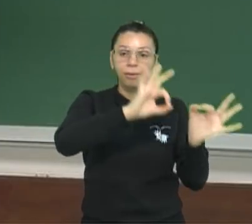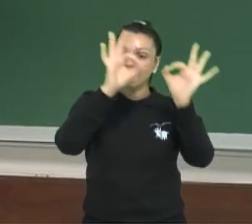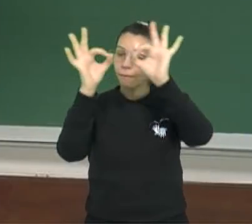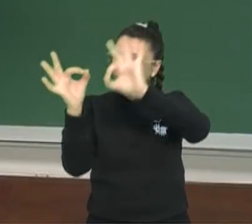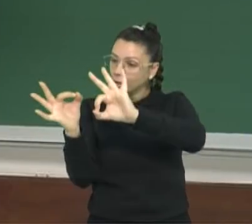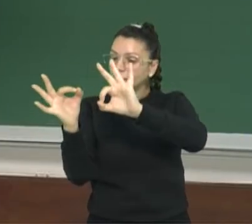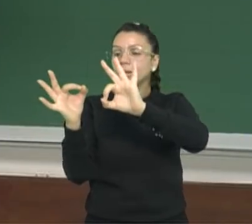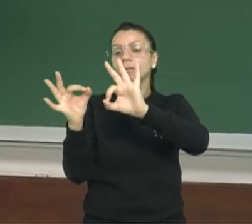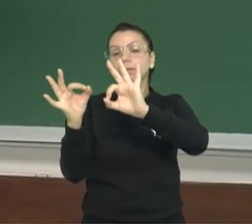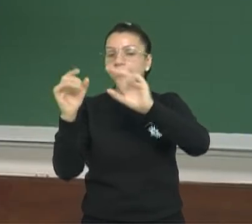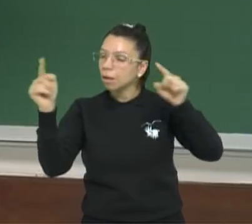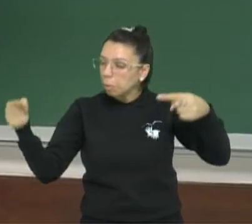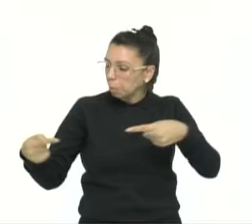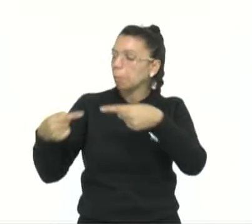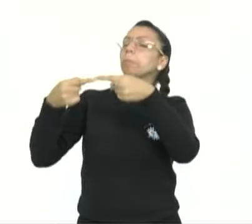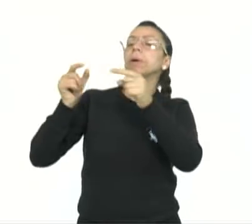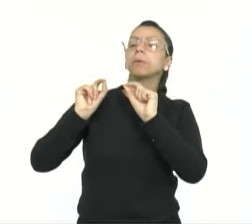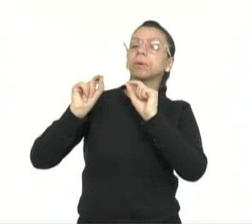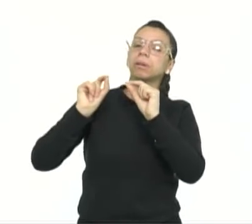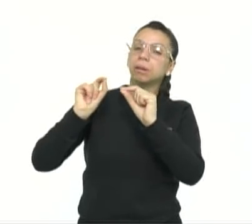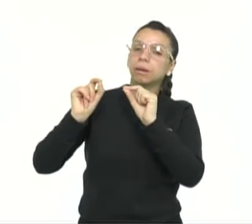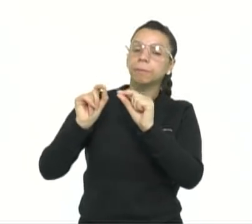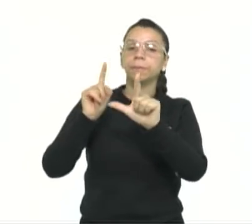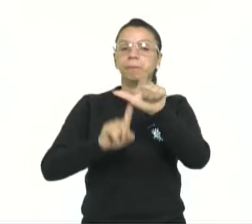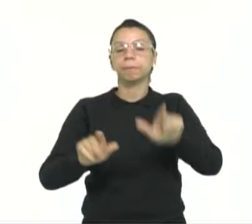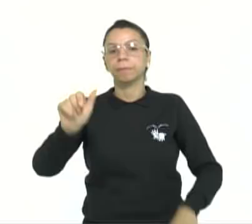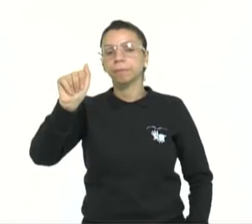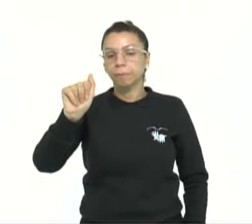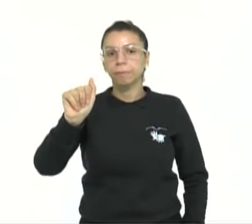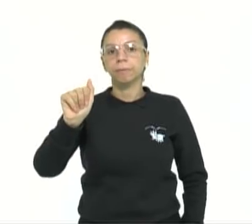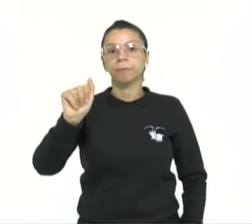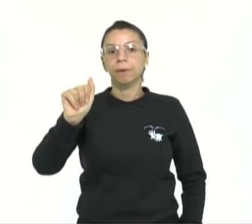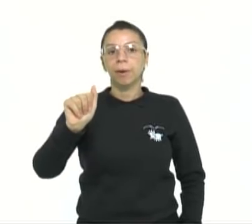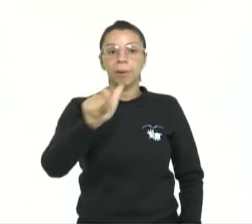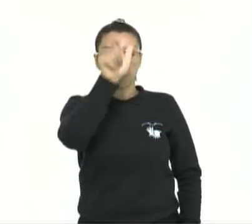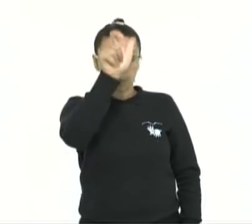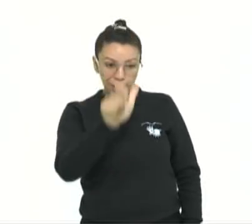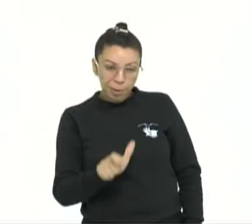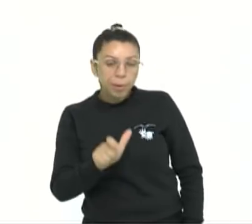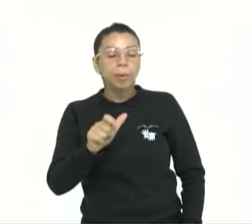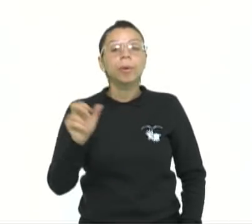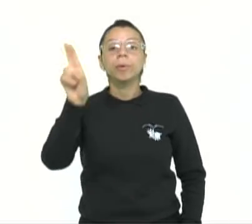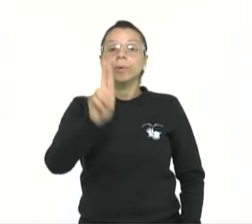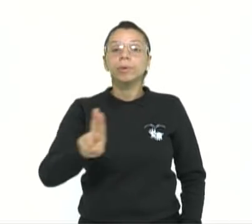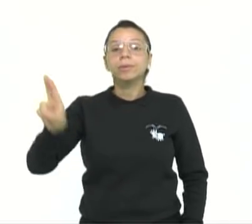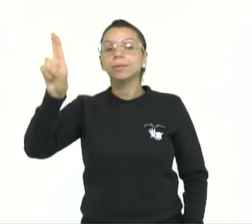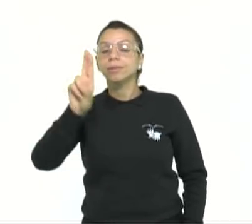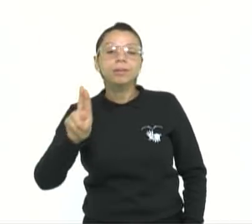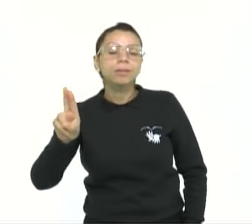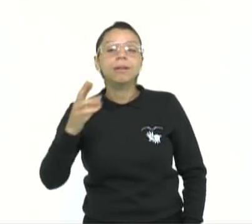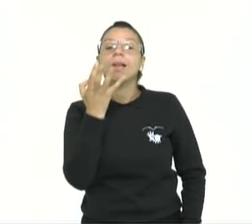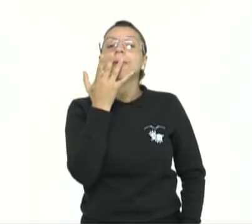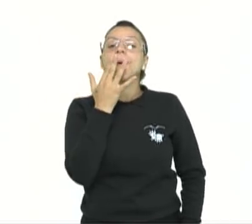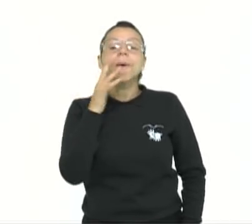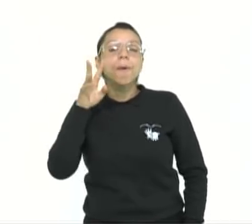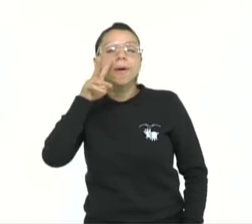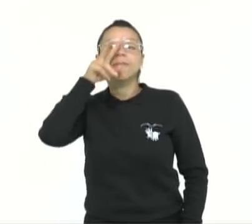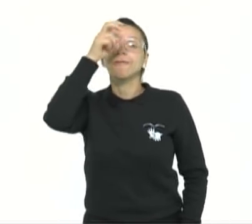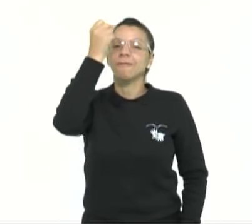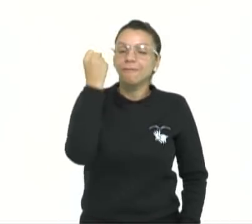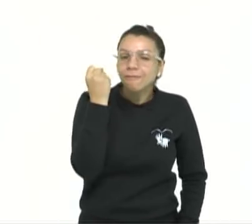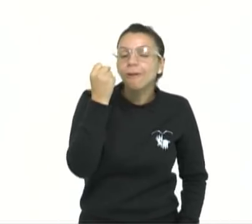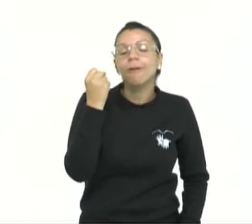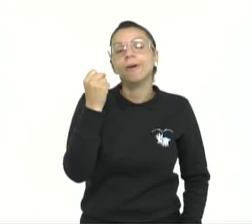presta atenção. Letra A. O artista utiliza cores vibrantes em seu livro para dar o tom da história, que pode